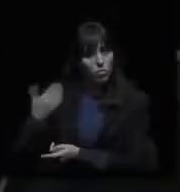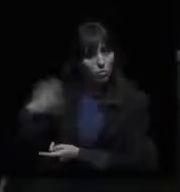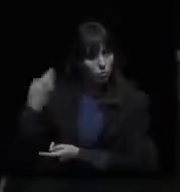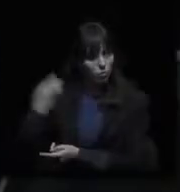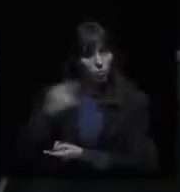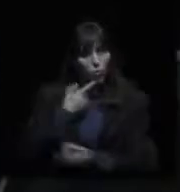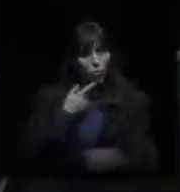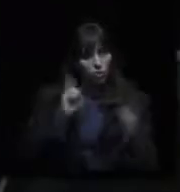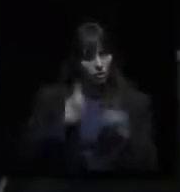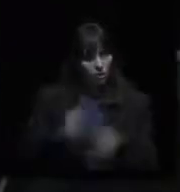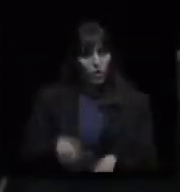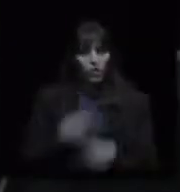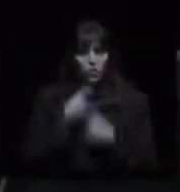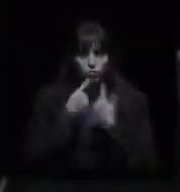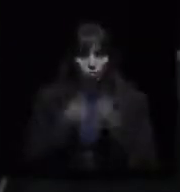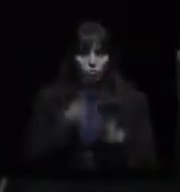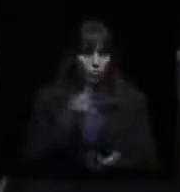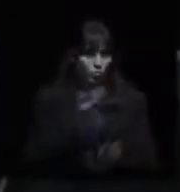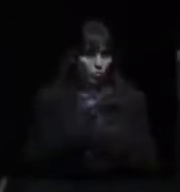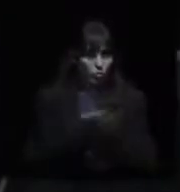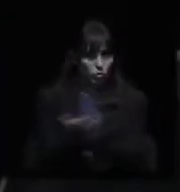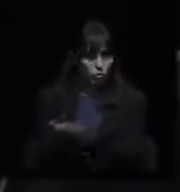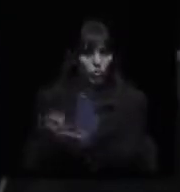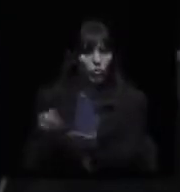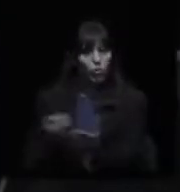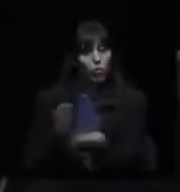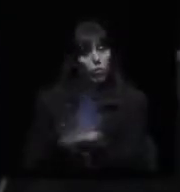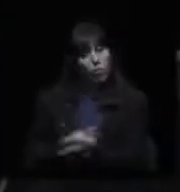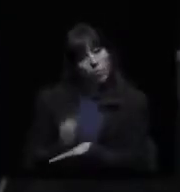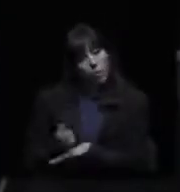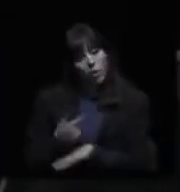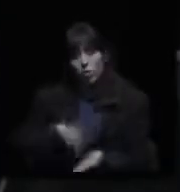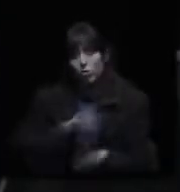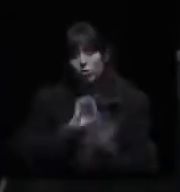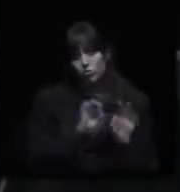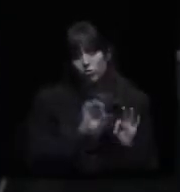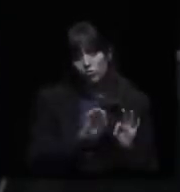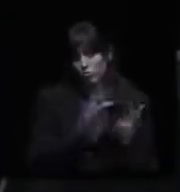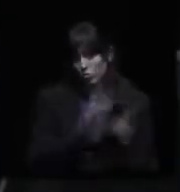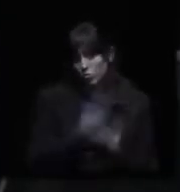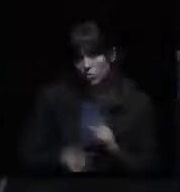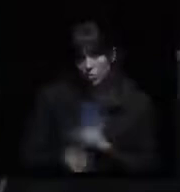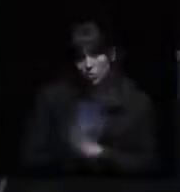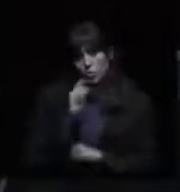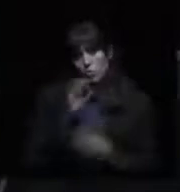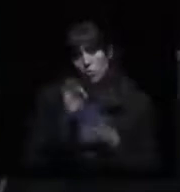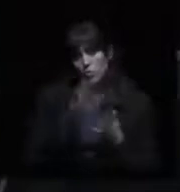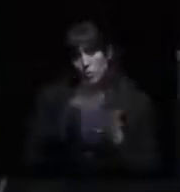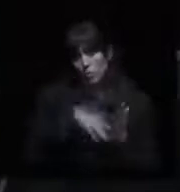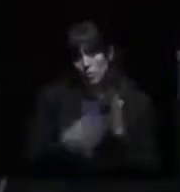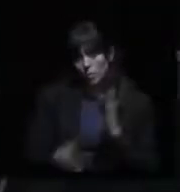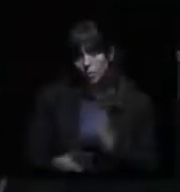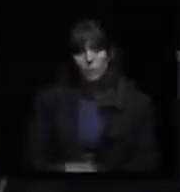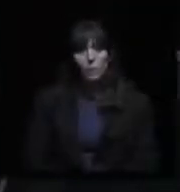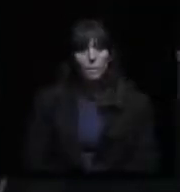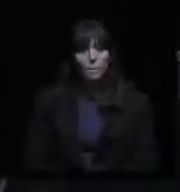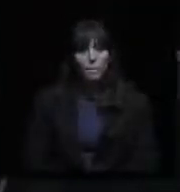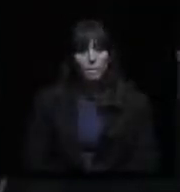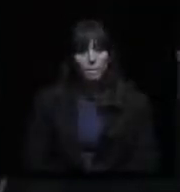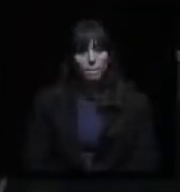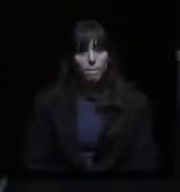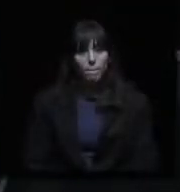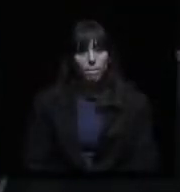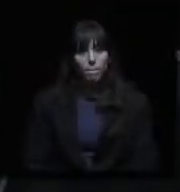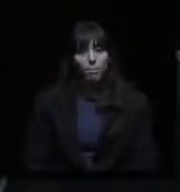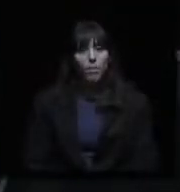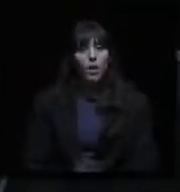estar presentes nestas propostas, razão pela qual não acompanhamos este orçamento e as grandes opções do plano. Já